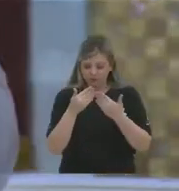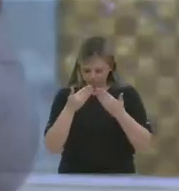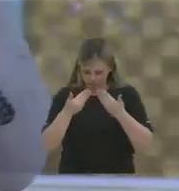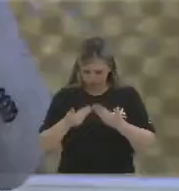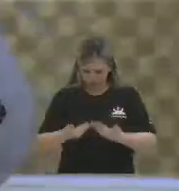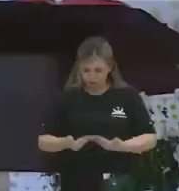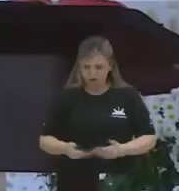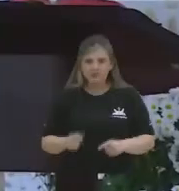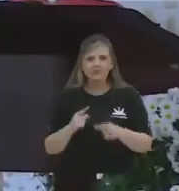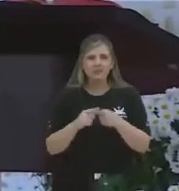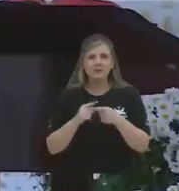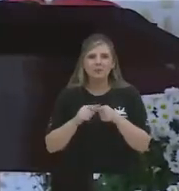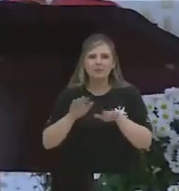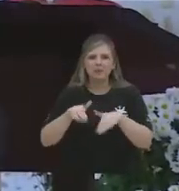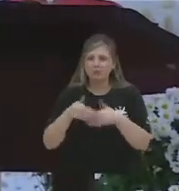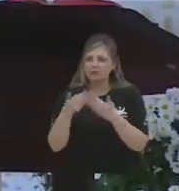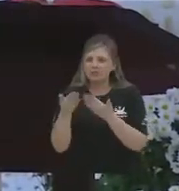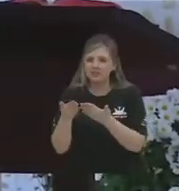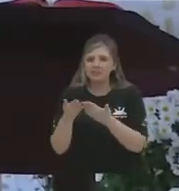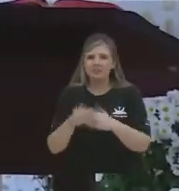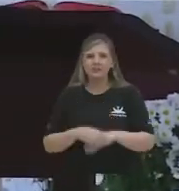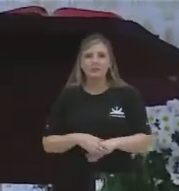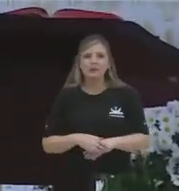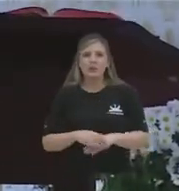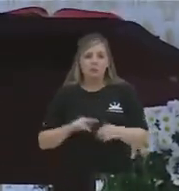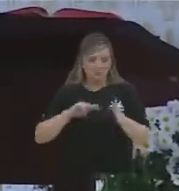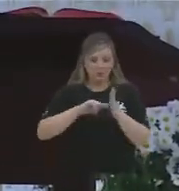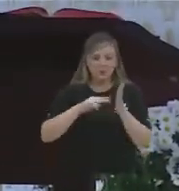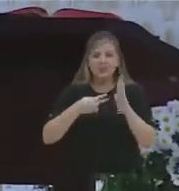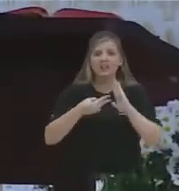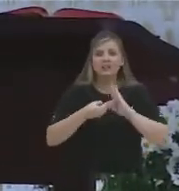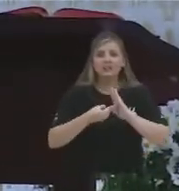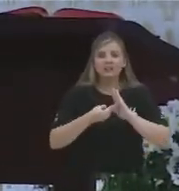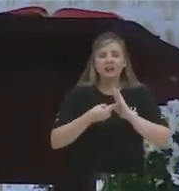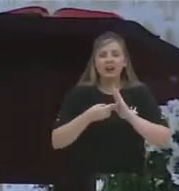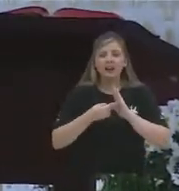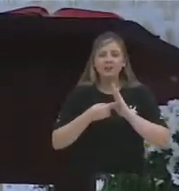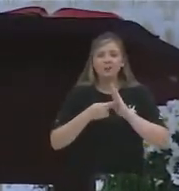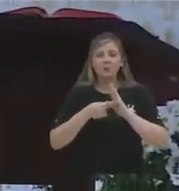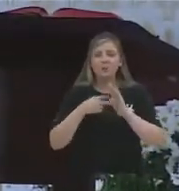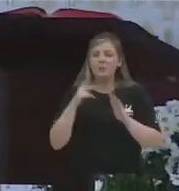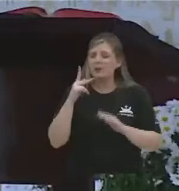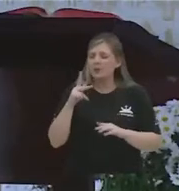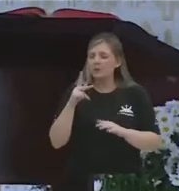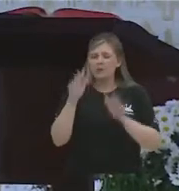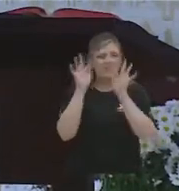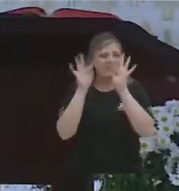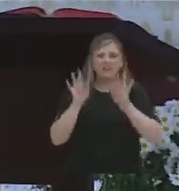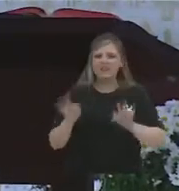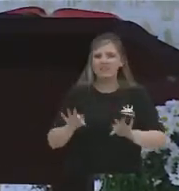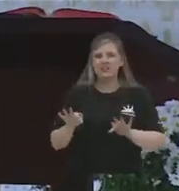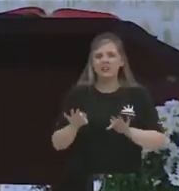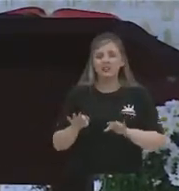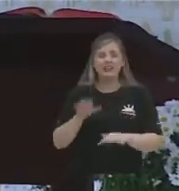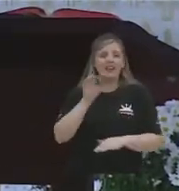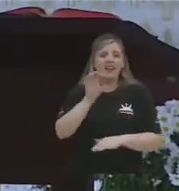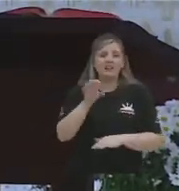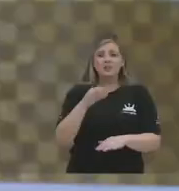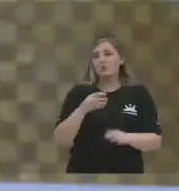é água para o teu sentido, é água para a tua felicidade. É isso que Jesus quer